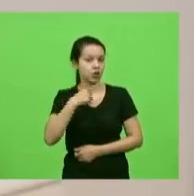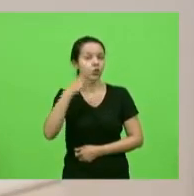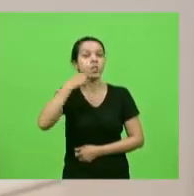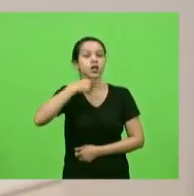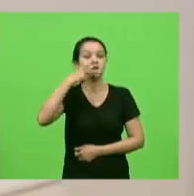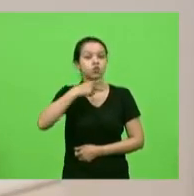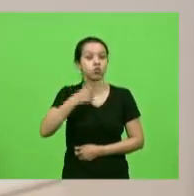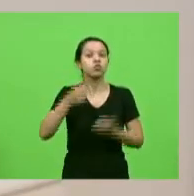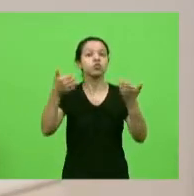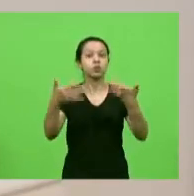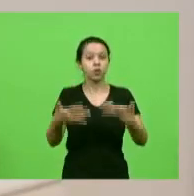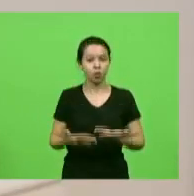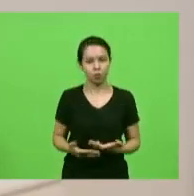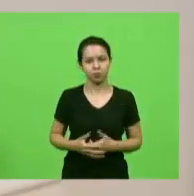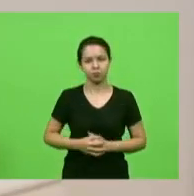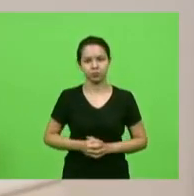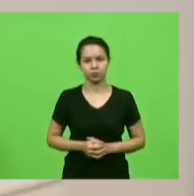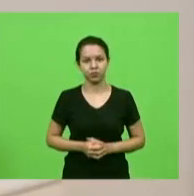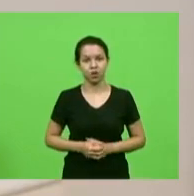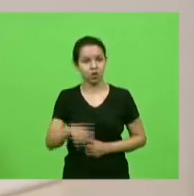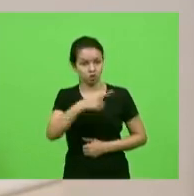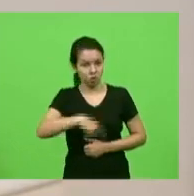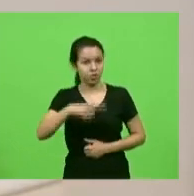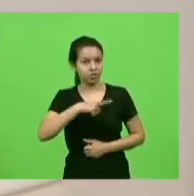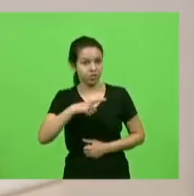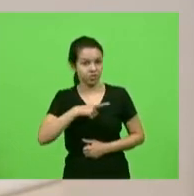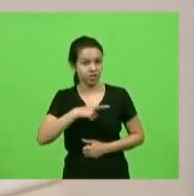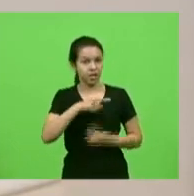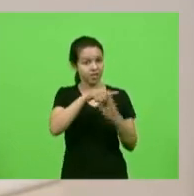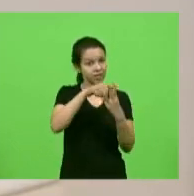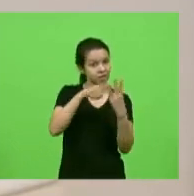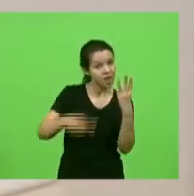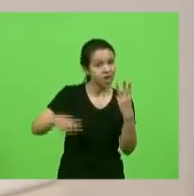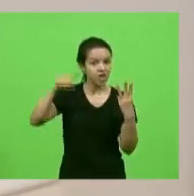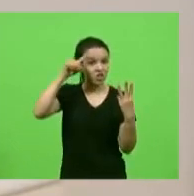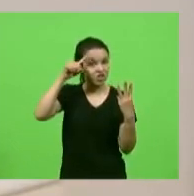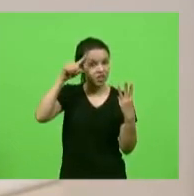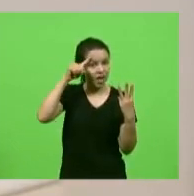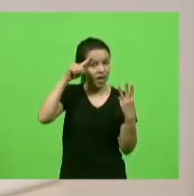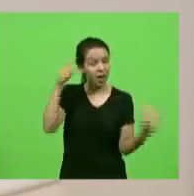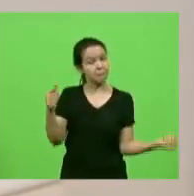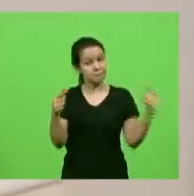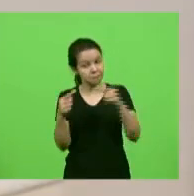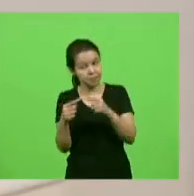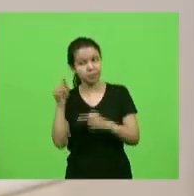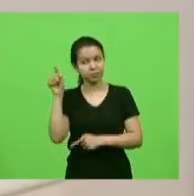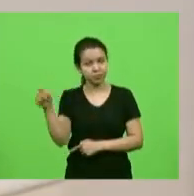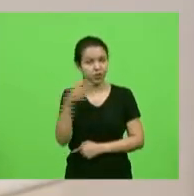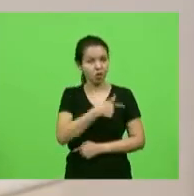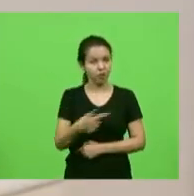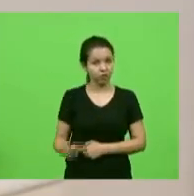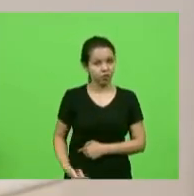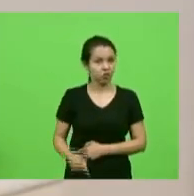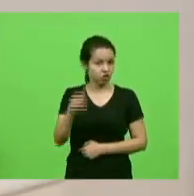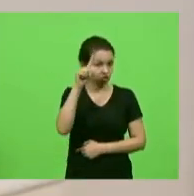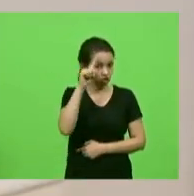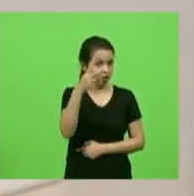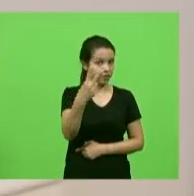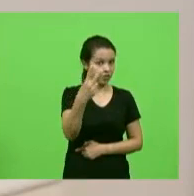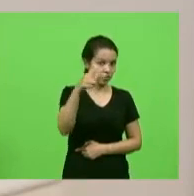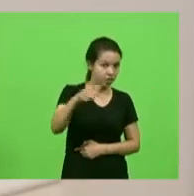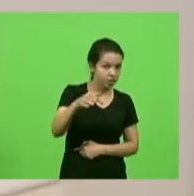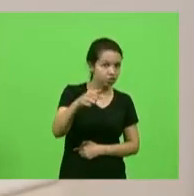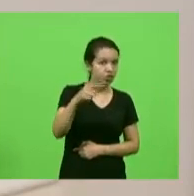nós teríamos, então, três datas que envolvem diretamente o governador, ou seja, dia 27, dia